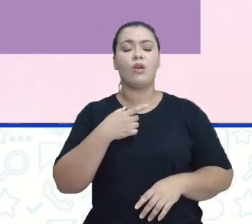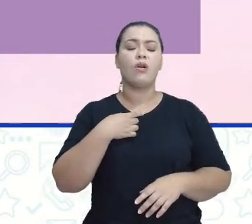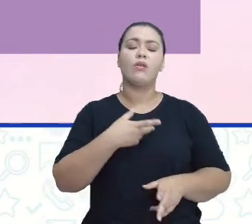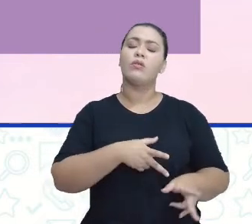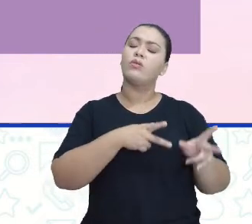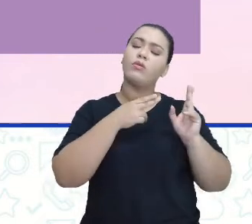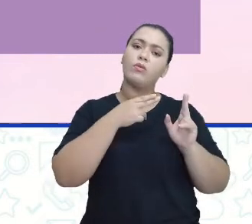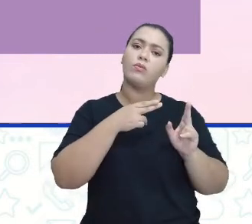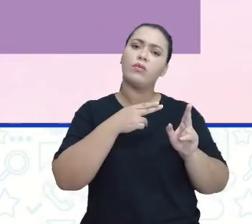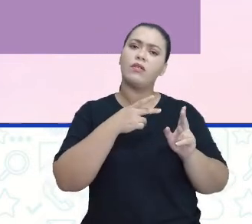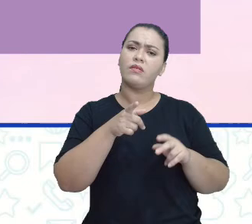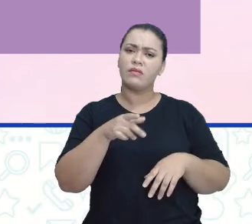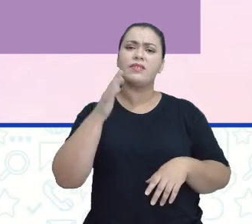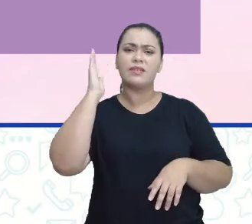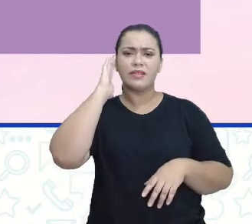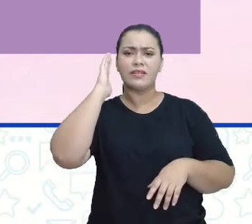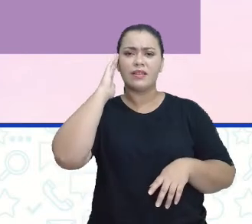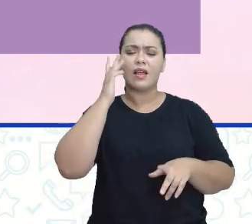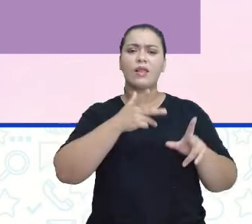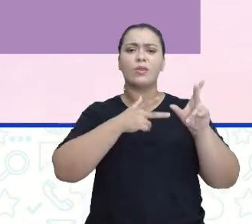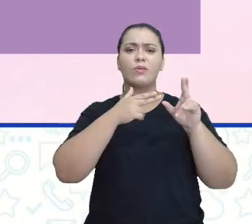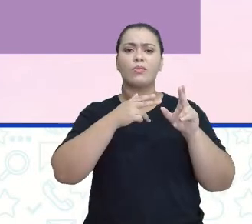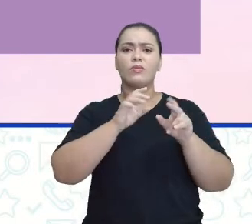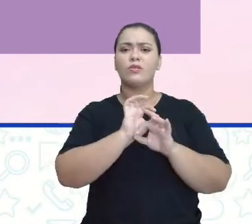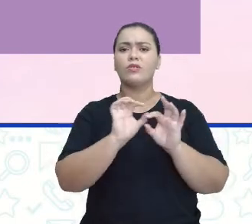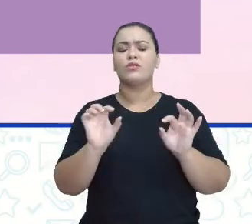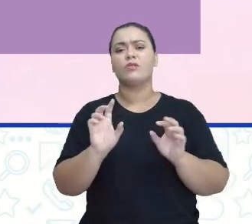dormir, vocês vão entender.